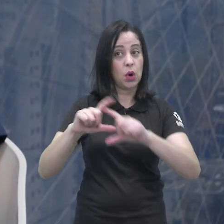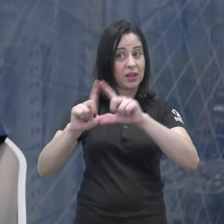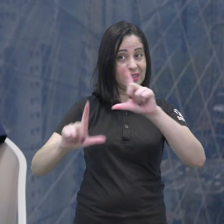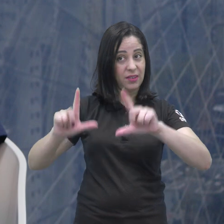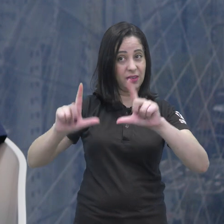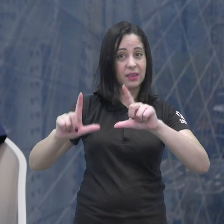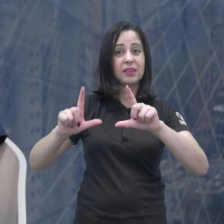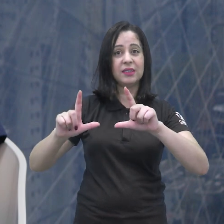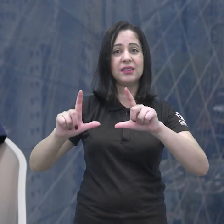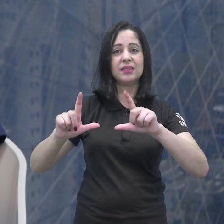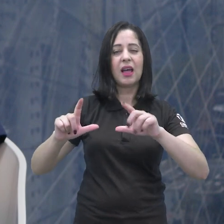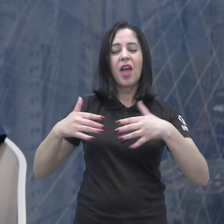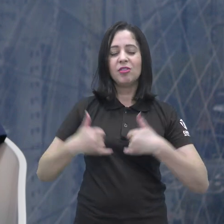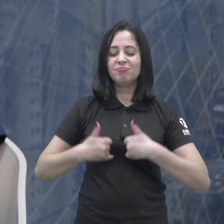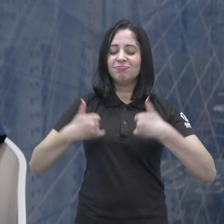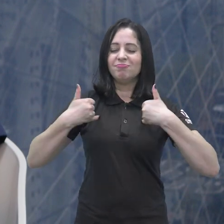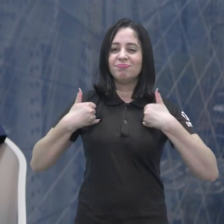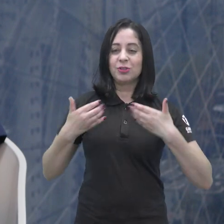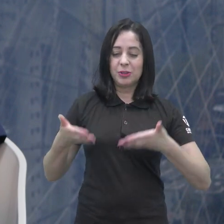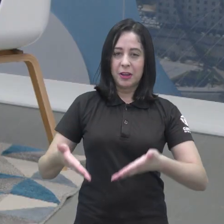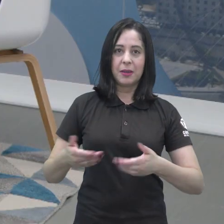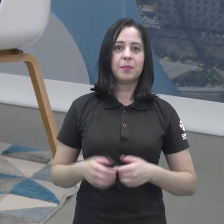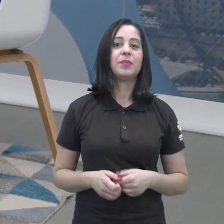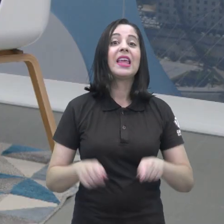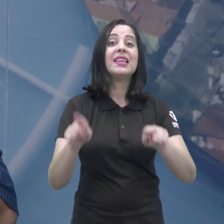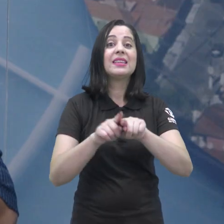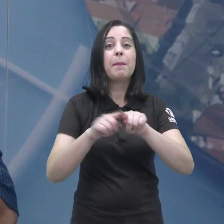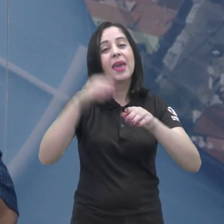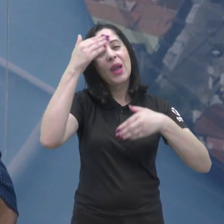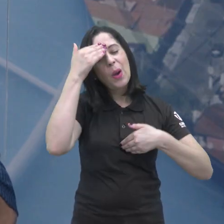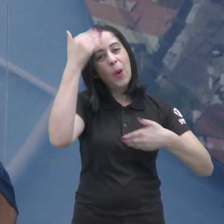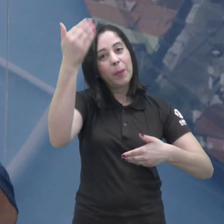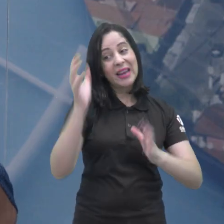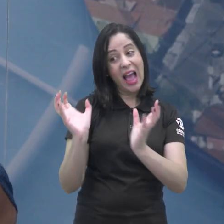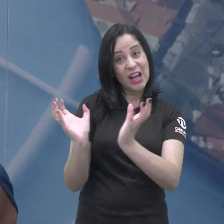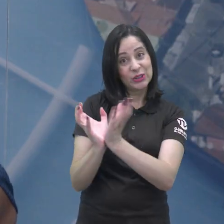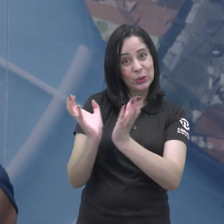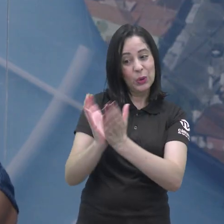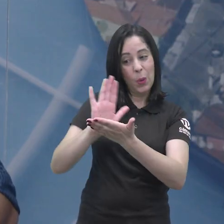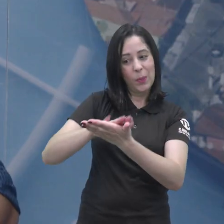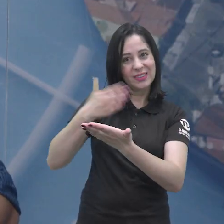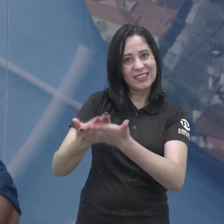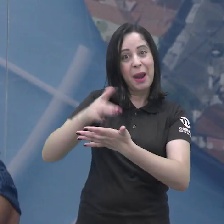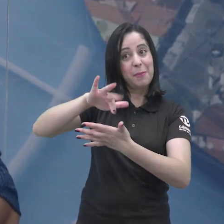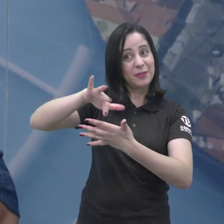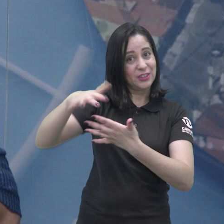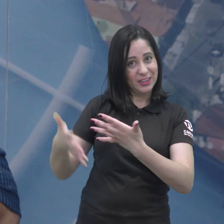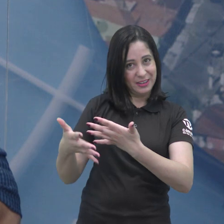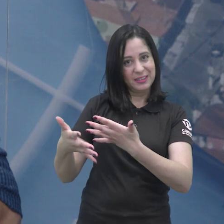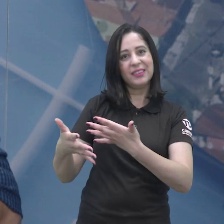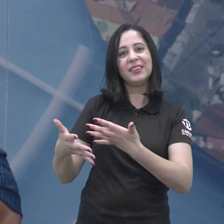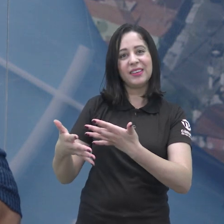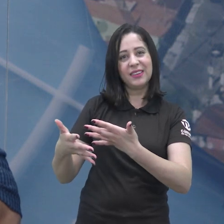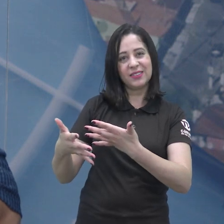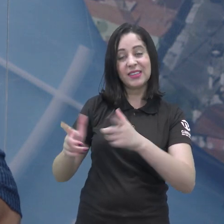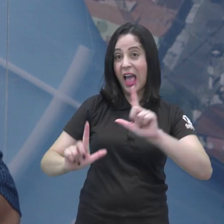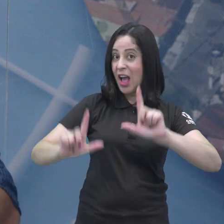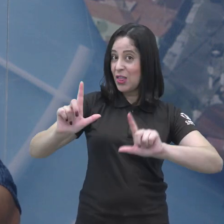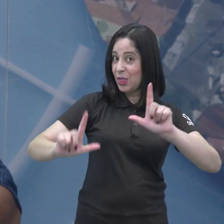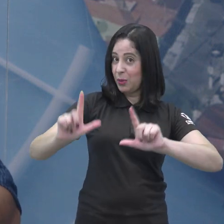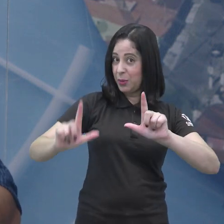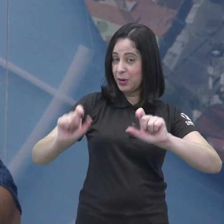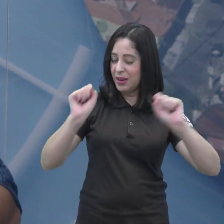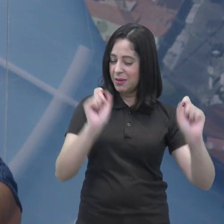TV Câmara em nome do Senac, foi uma honra para a gente. Quero agradecer também a nossa equipe de Libras, que esteve conosco ao longo de todo